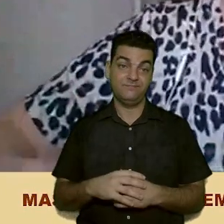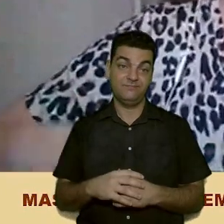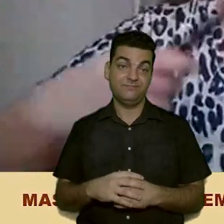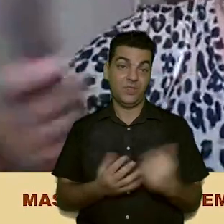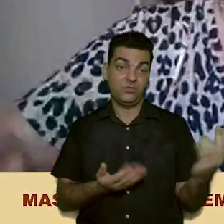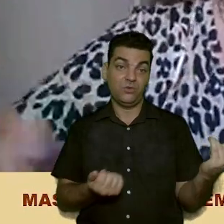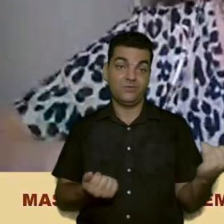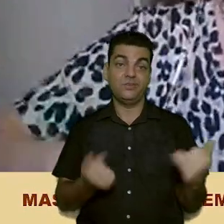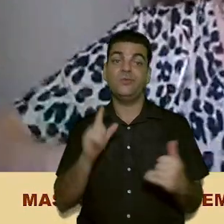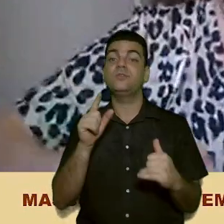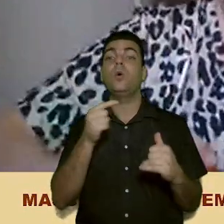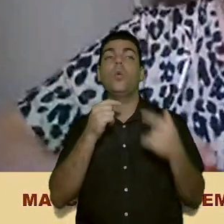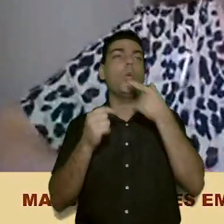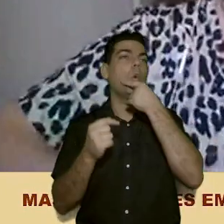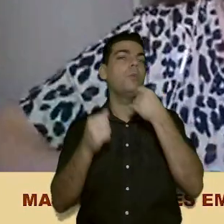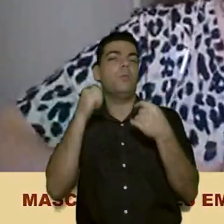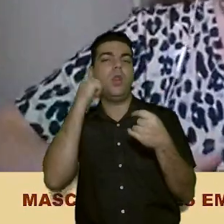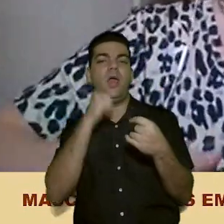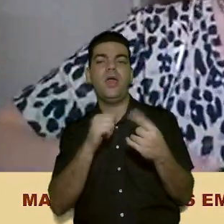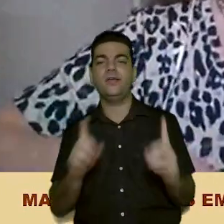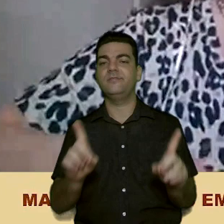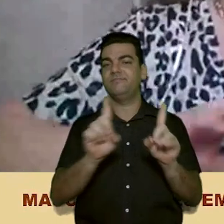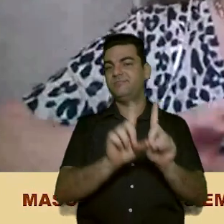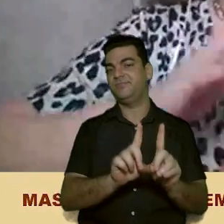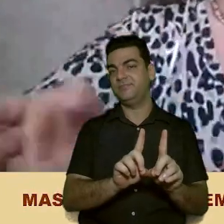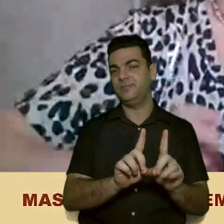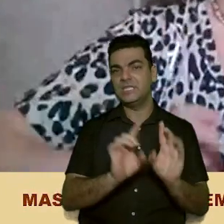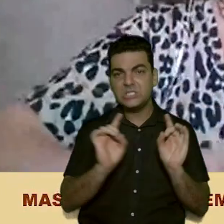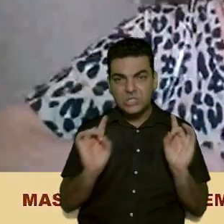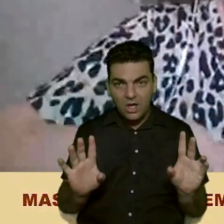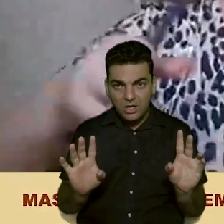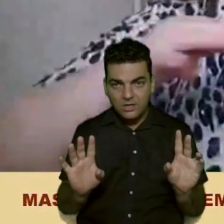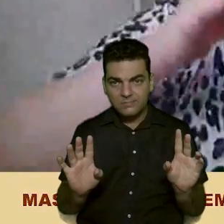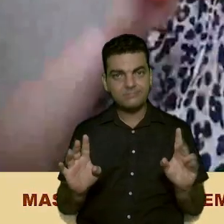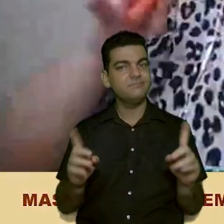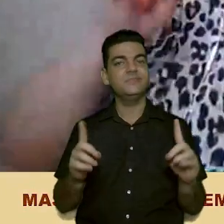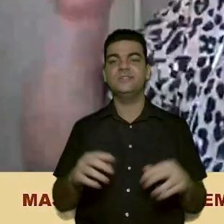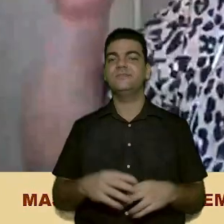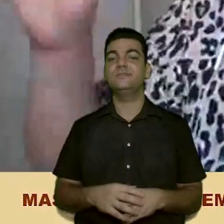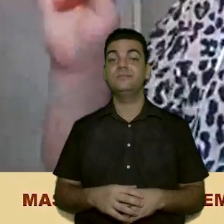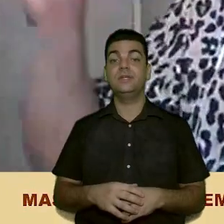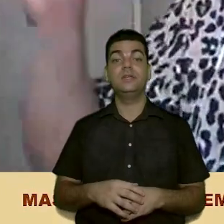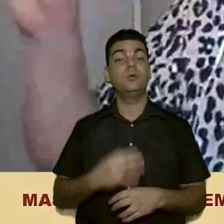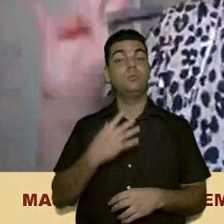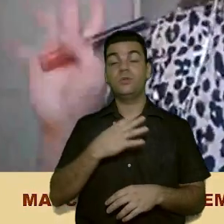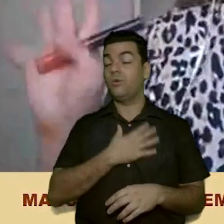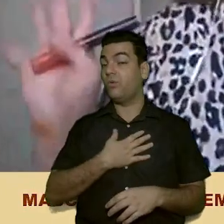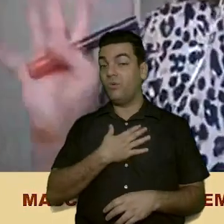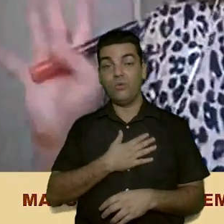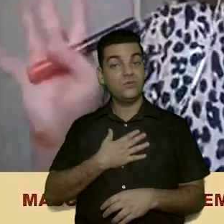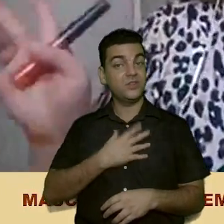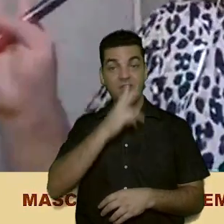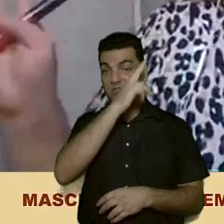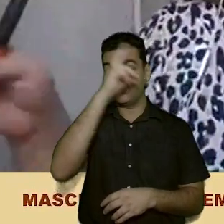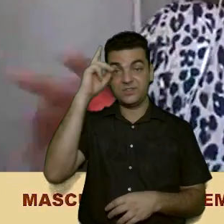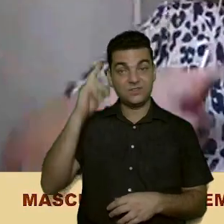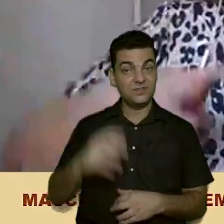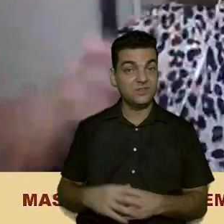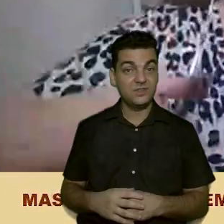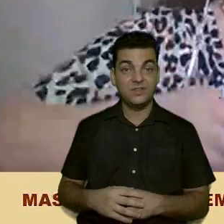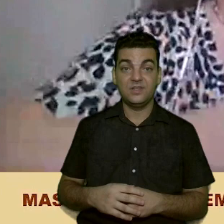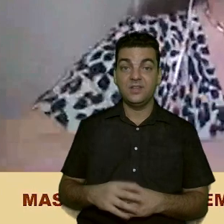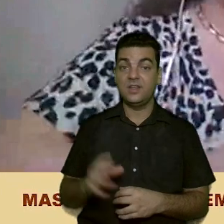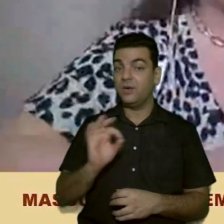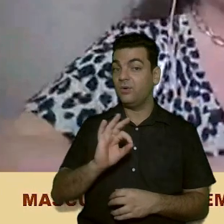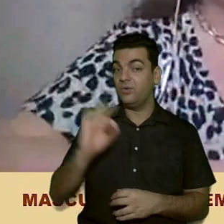né? Como, por exemplo, uma relação lésbica, né? Entre adolescentes, não tem mais aquele casalzinho, só o rei e a rainha do baile, né? Agora tem... A